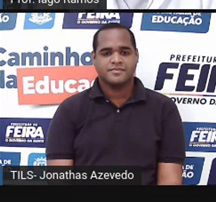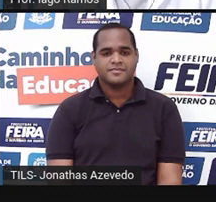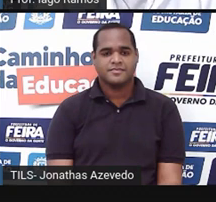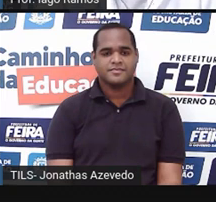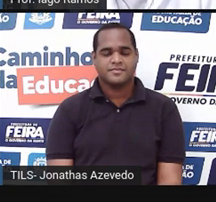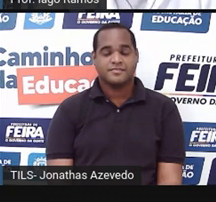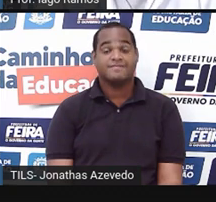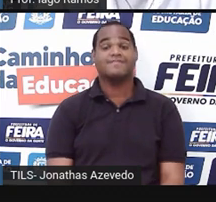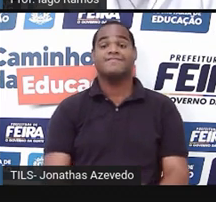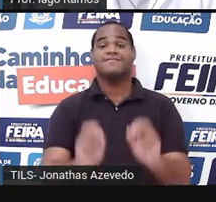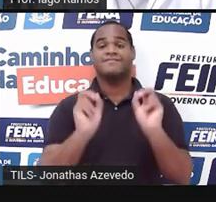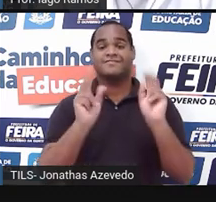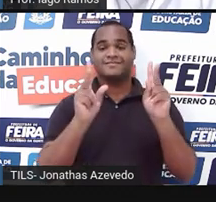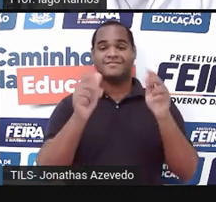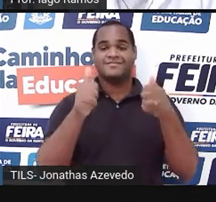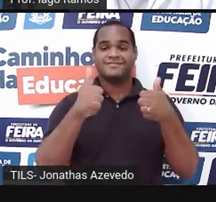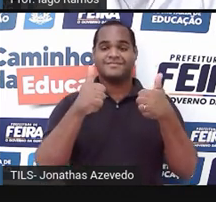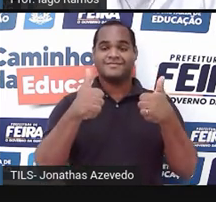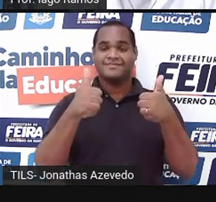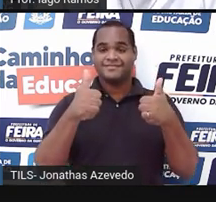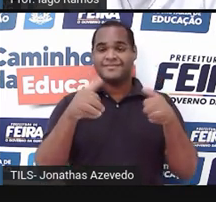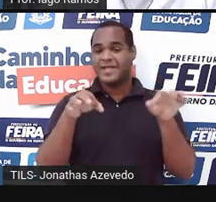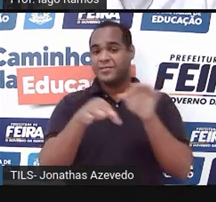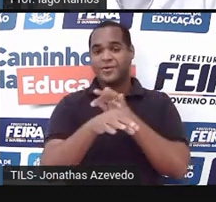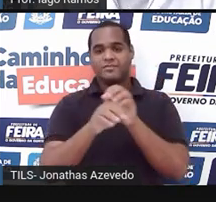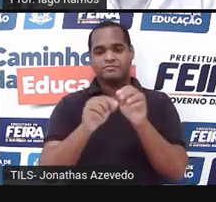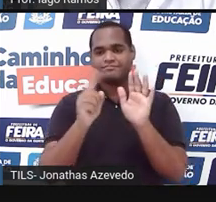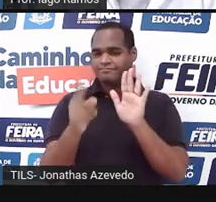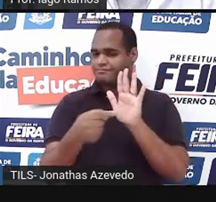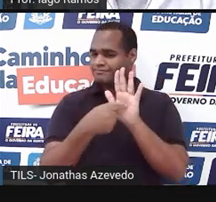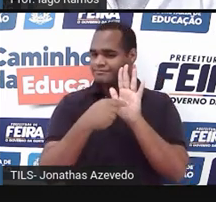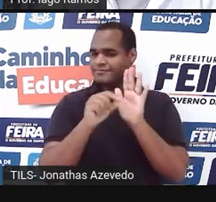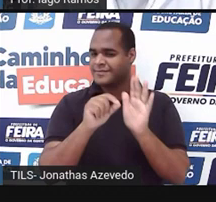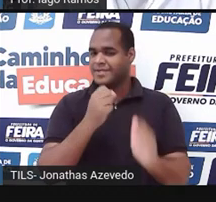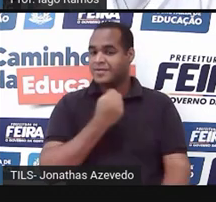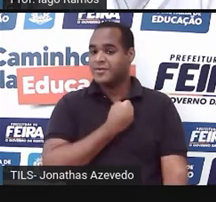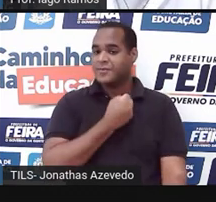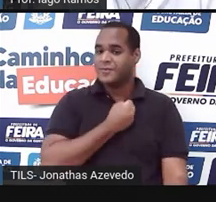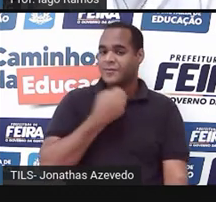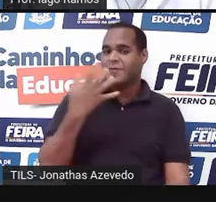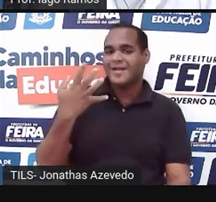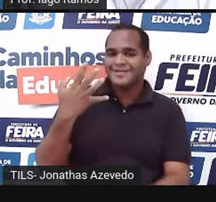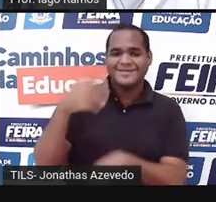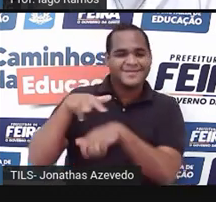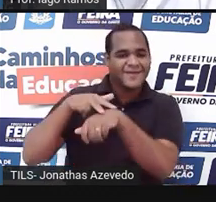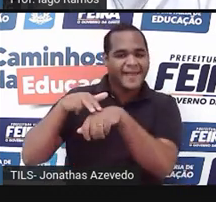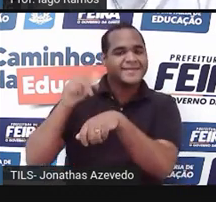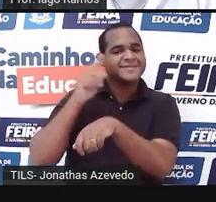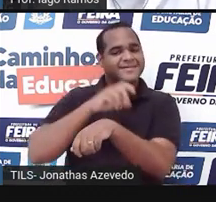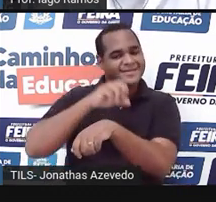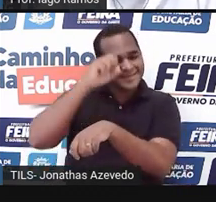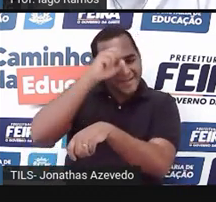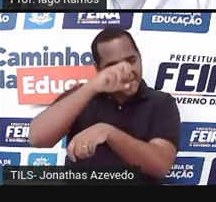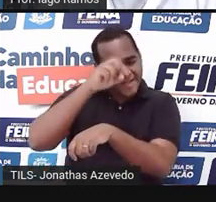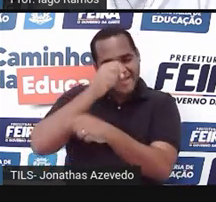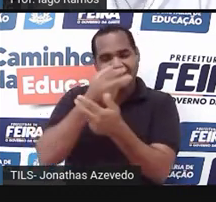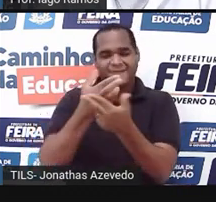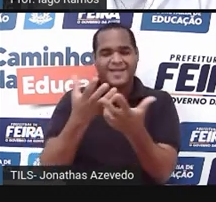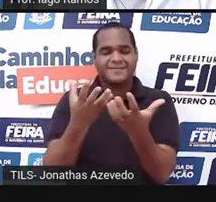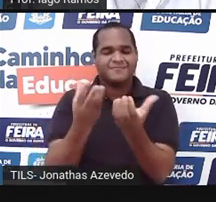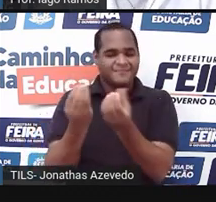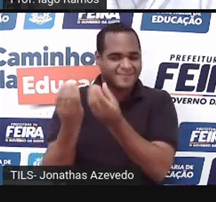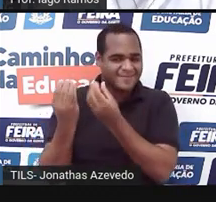o pro team o nosso objetivo é chegar naquele número quatro em vez de aprender bastante coisa